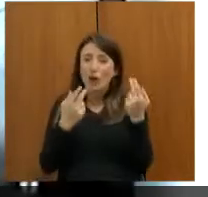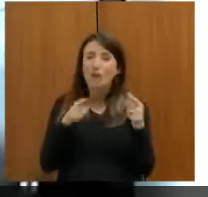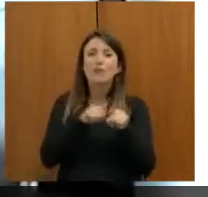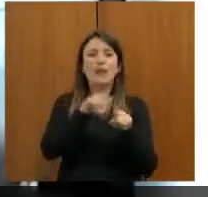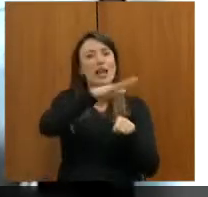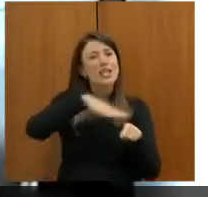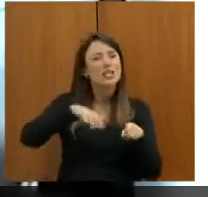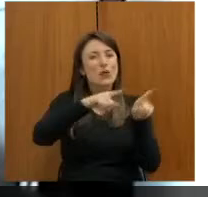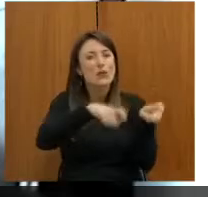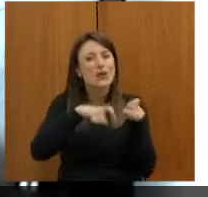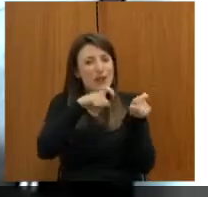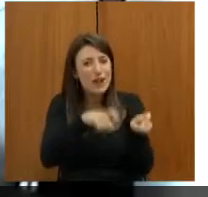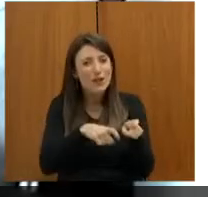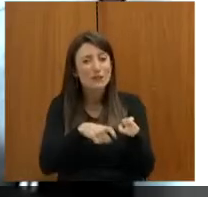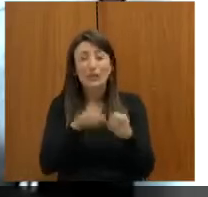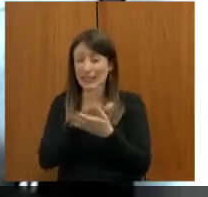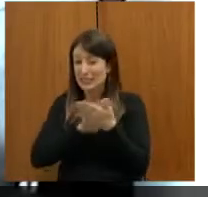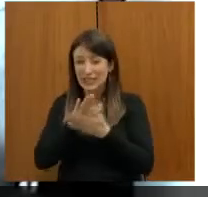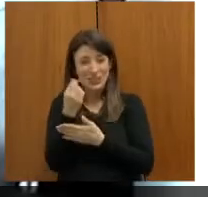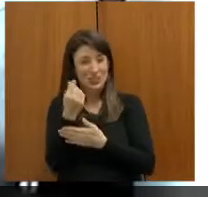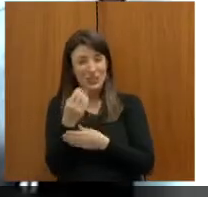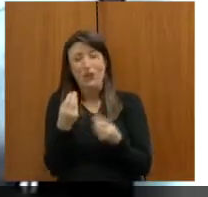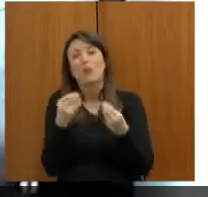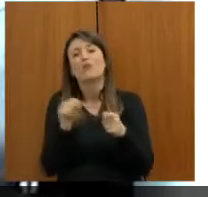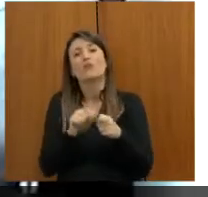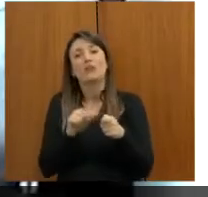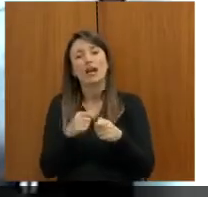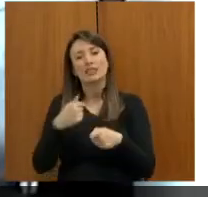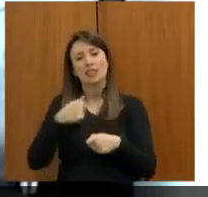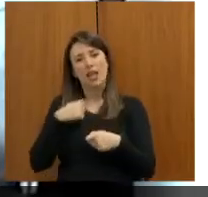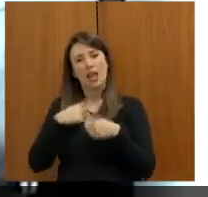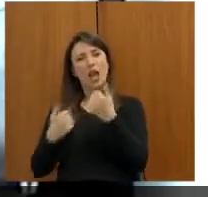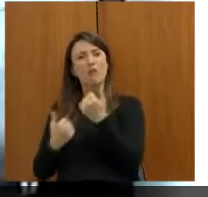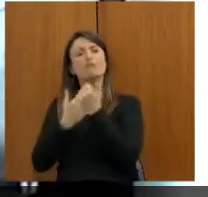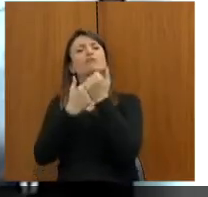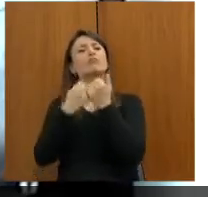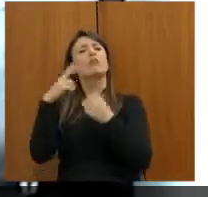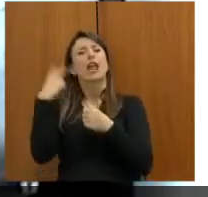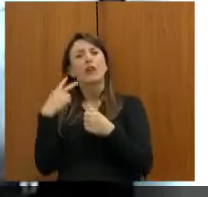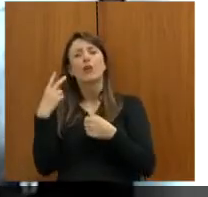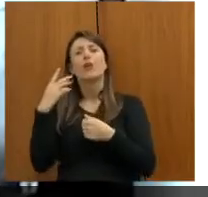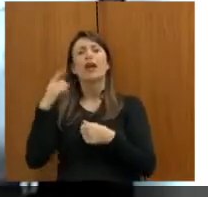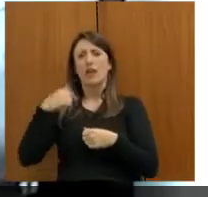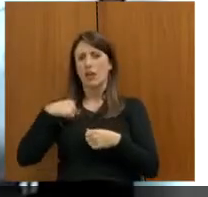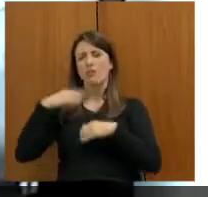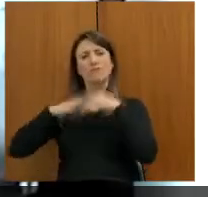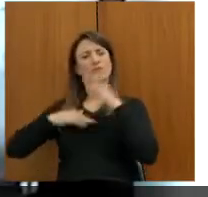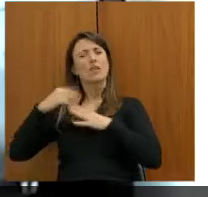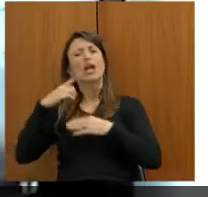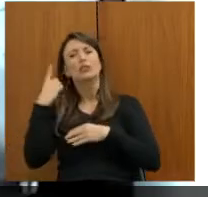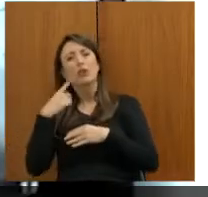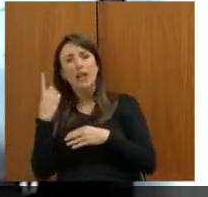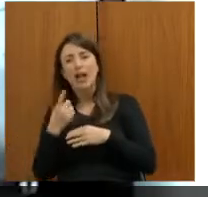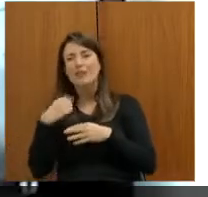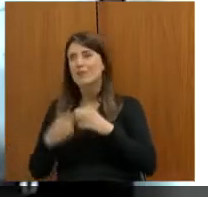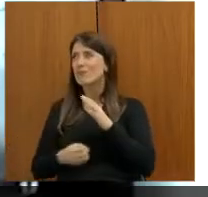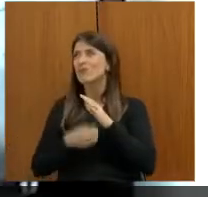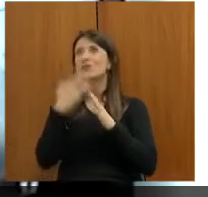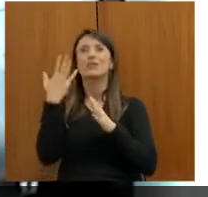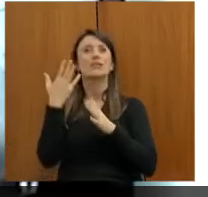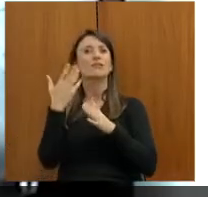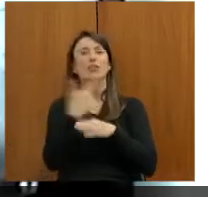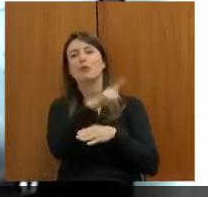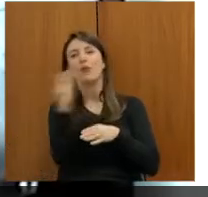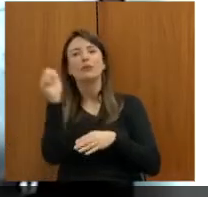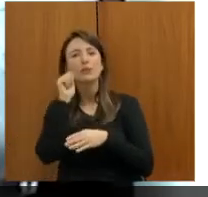tem dinheiro como que nós né eu encontro com o vereador advogada enumeras vezes de números vezes outras